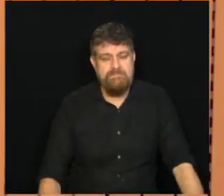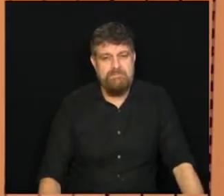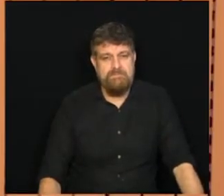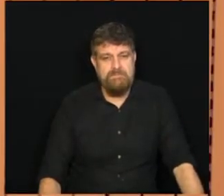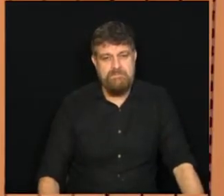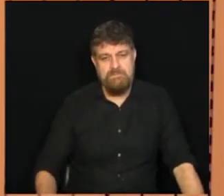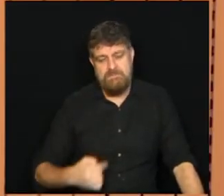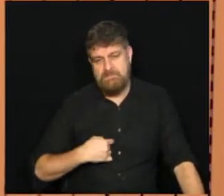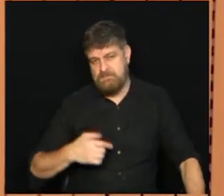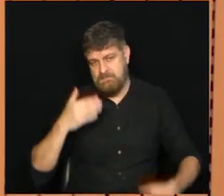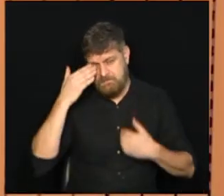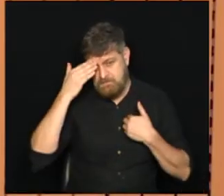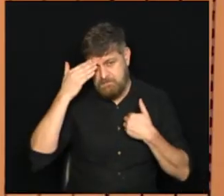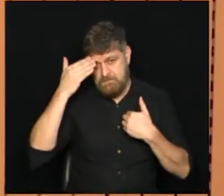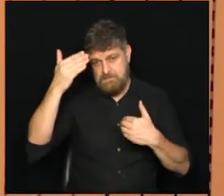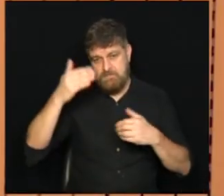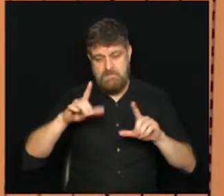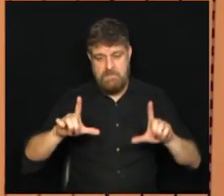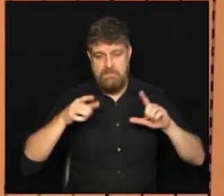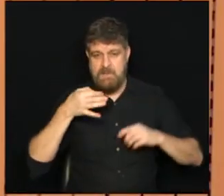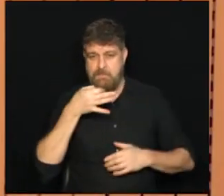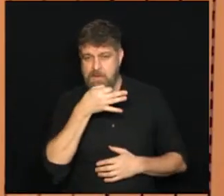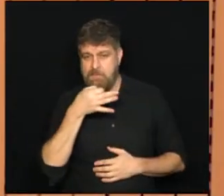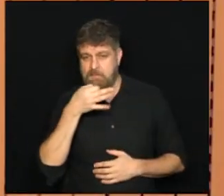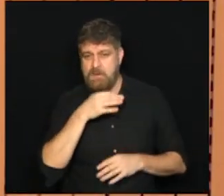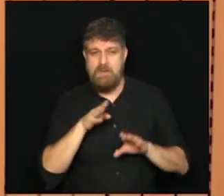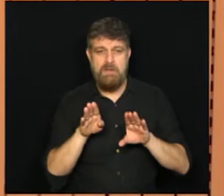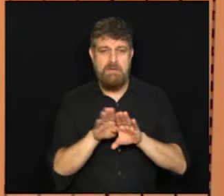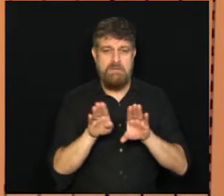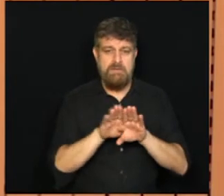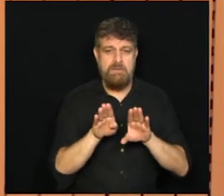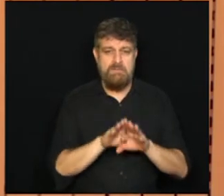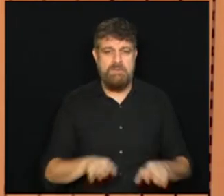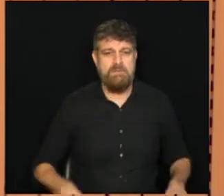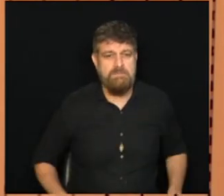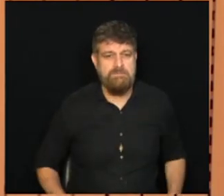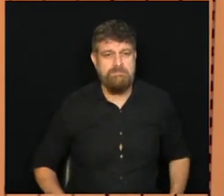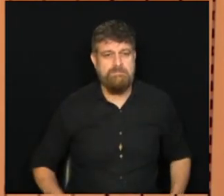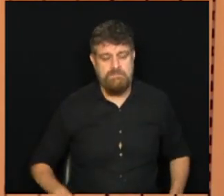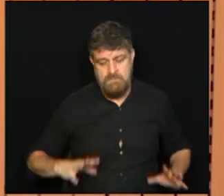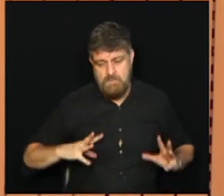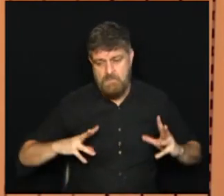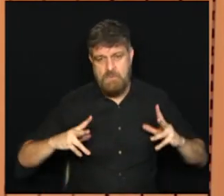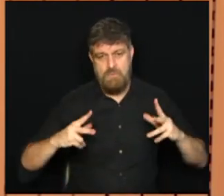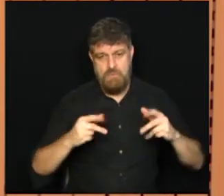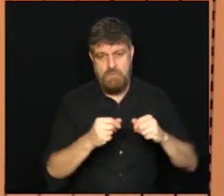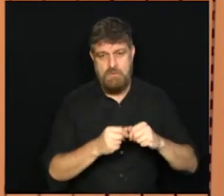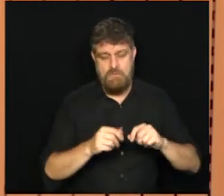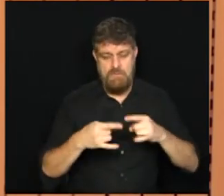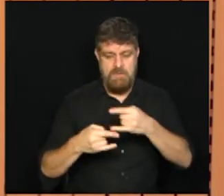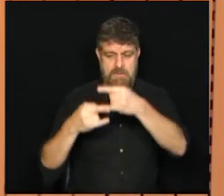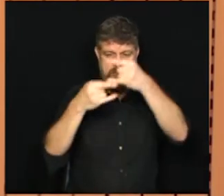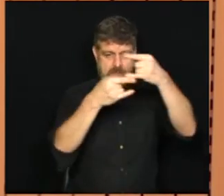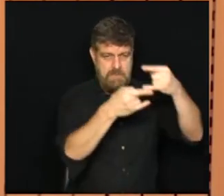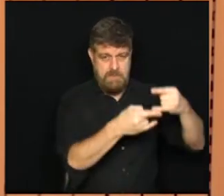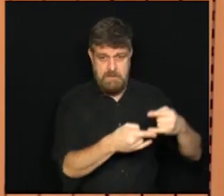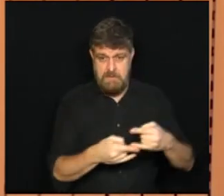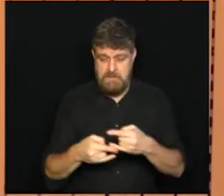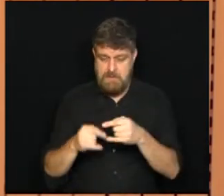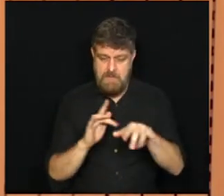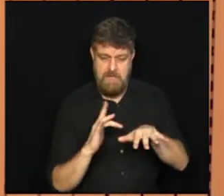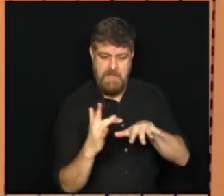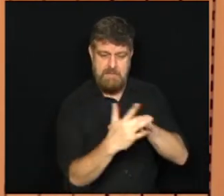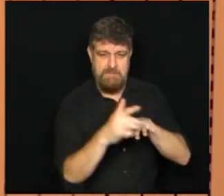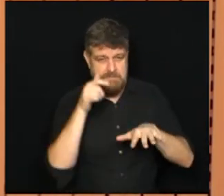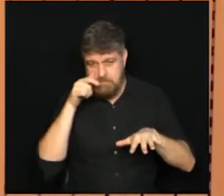Eu agradeço aqui essa participação, quero agradecer todo mundo que passou por aqui, acompanhou a gente pelas redes sociais,